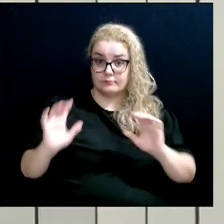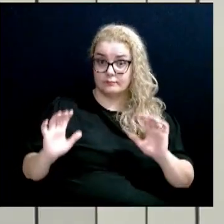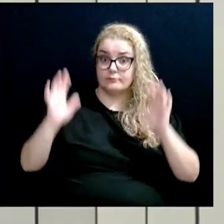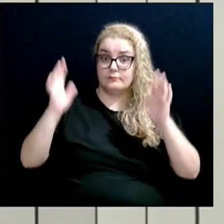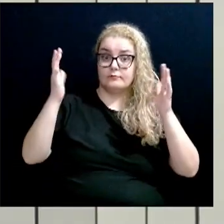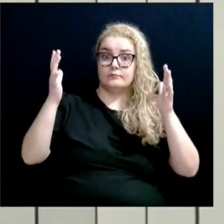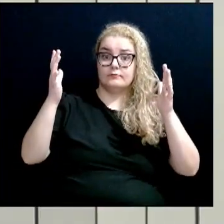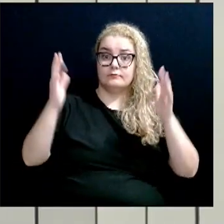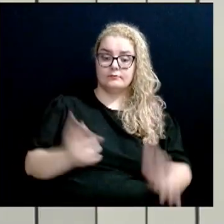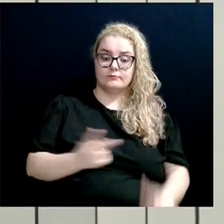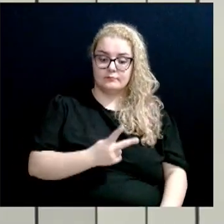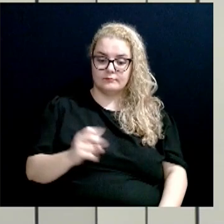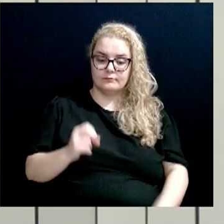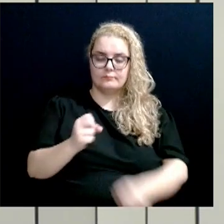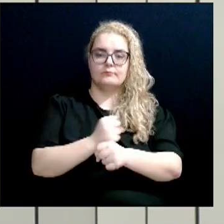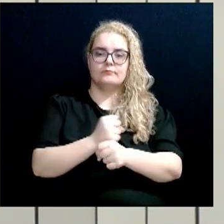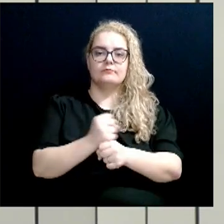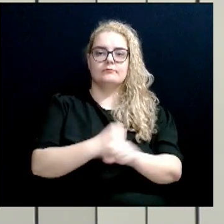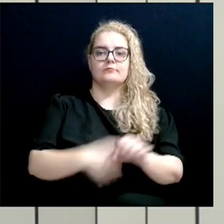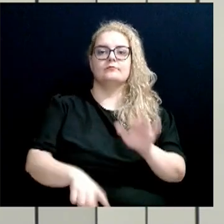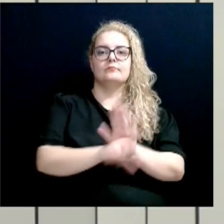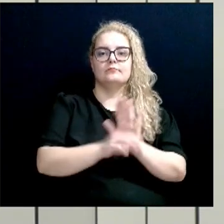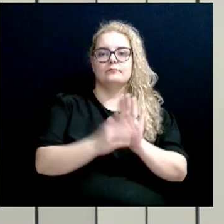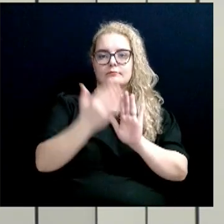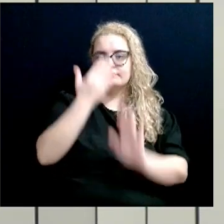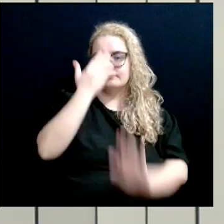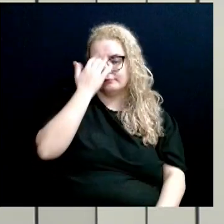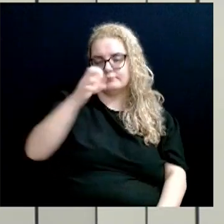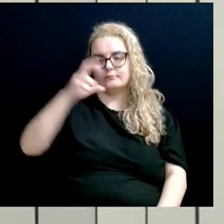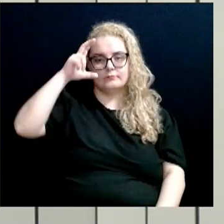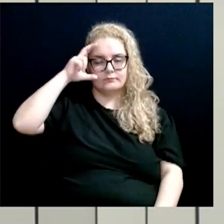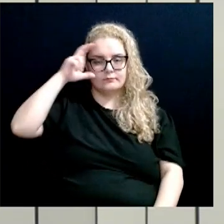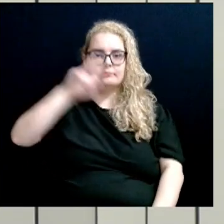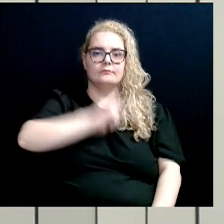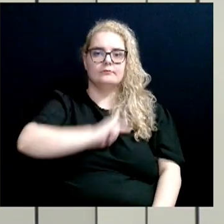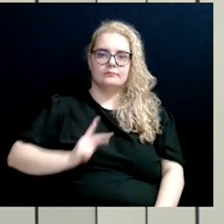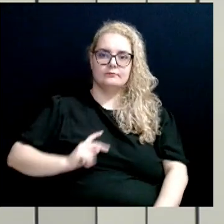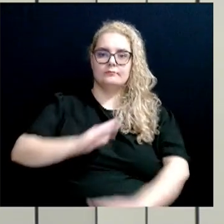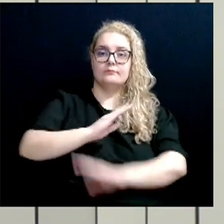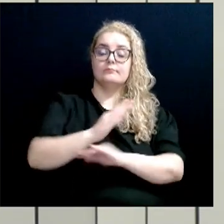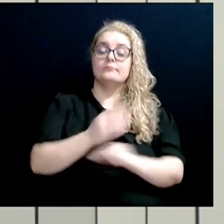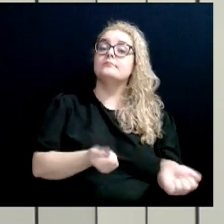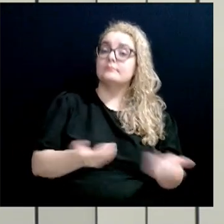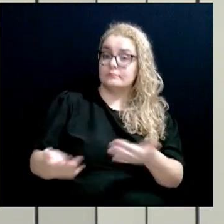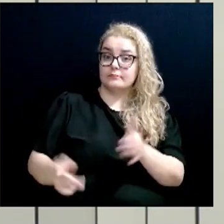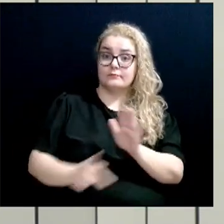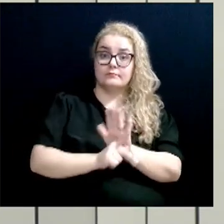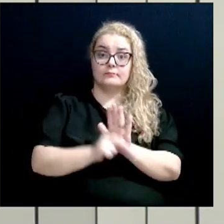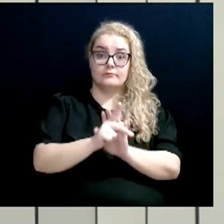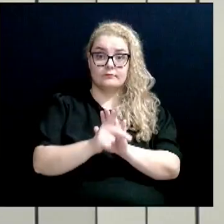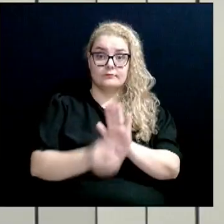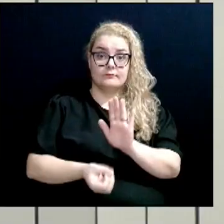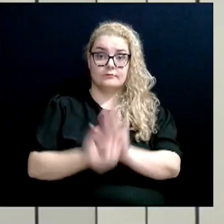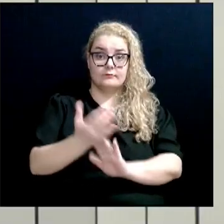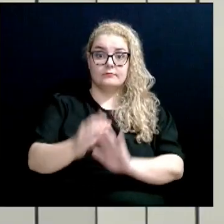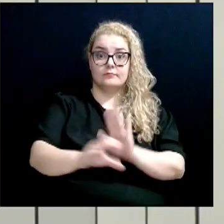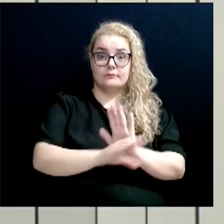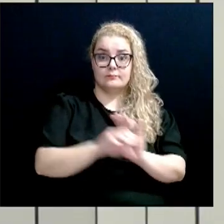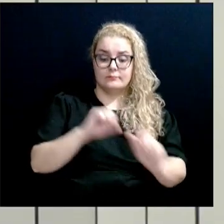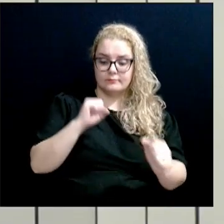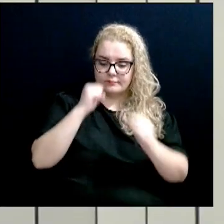anos da Lei Maria da Penha, a presidência da Câmara apresenta projeto que institui o Código de Proteção às